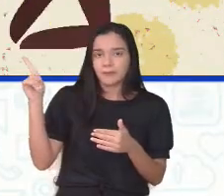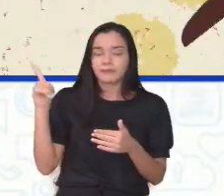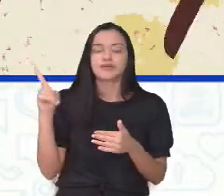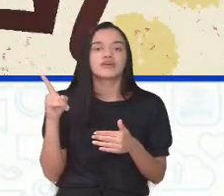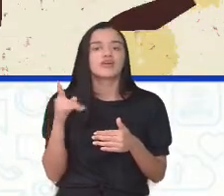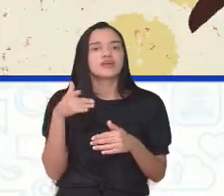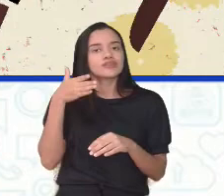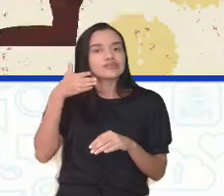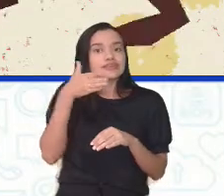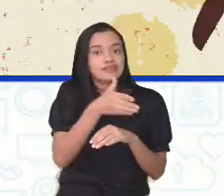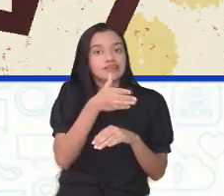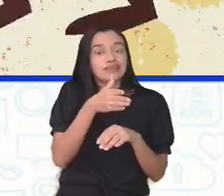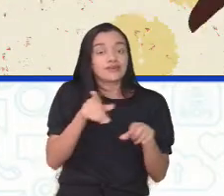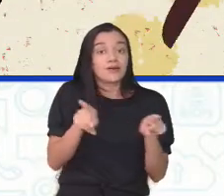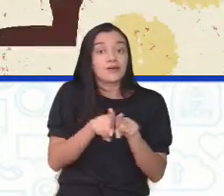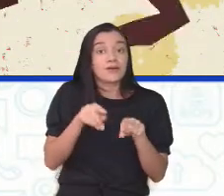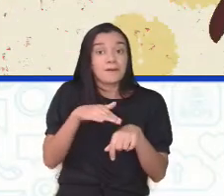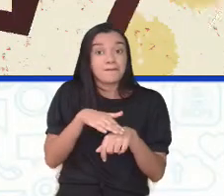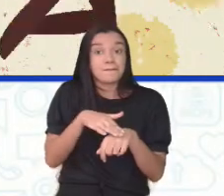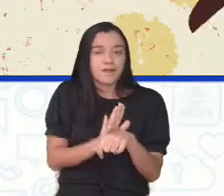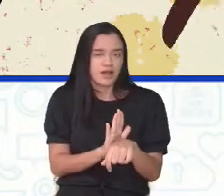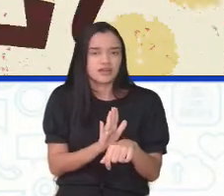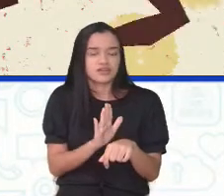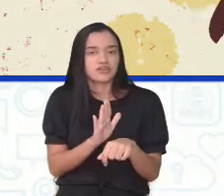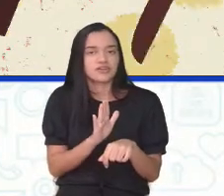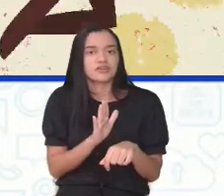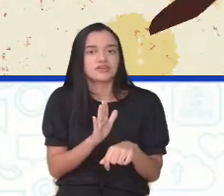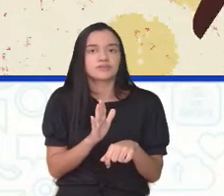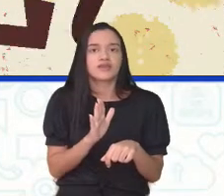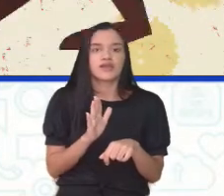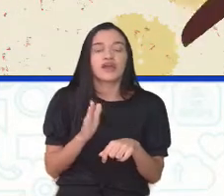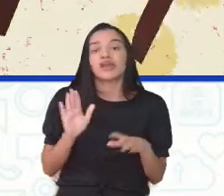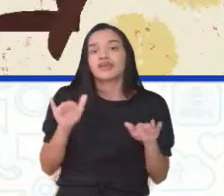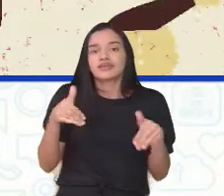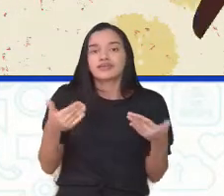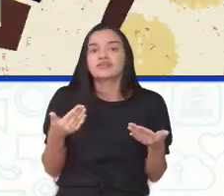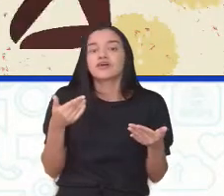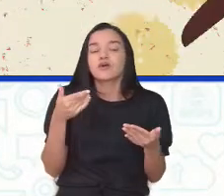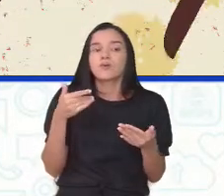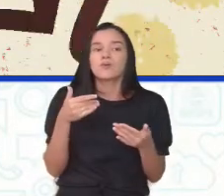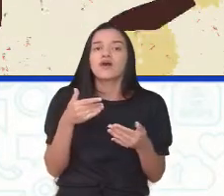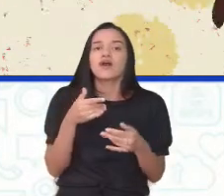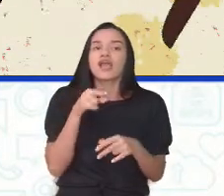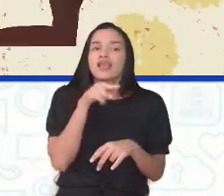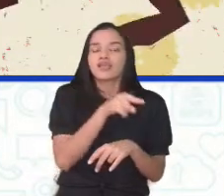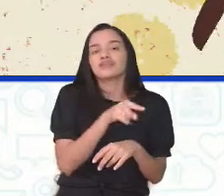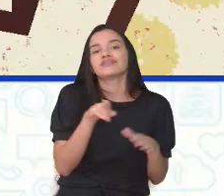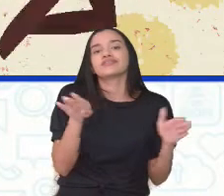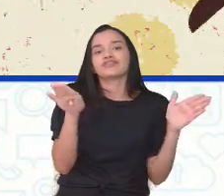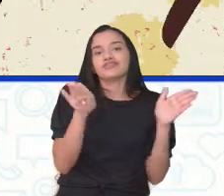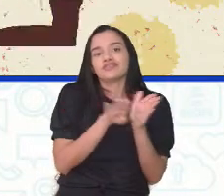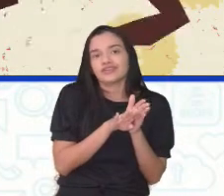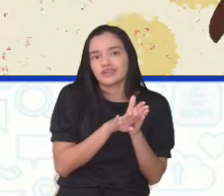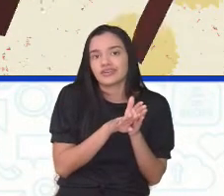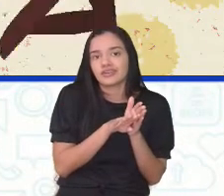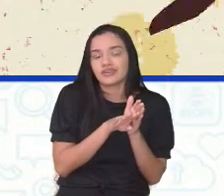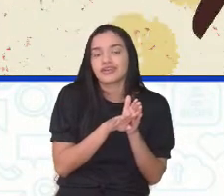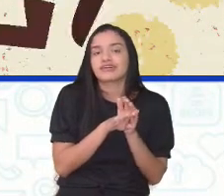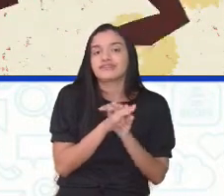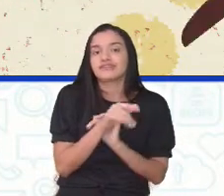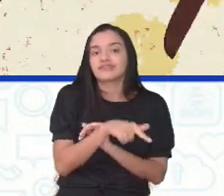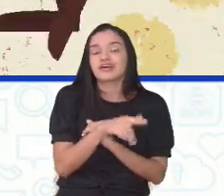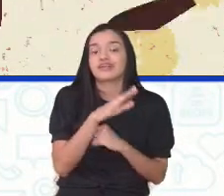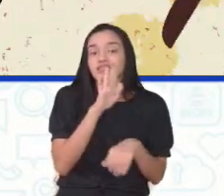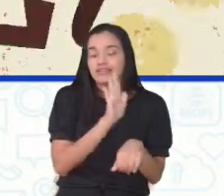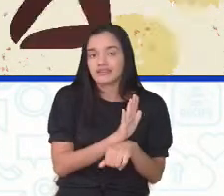direto passam para o pretérito mais que perfeito no discurso indireto. Então, ele chegava à tarde vira ele chegar à